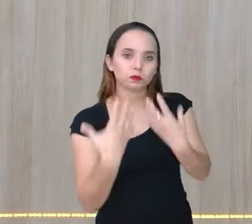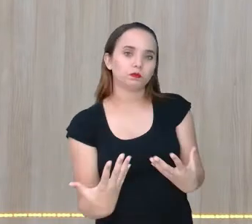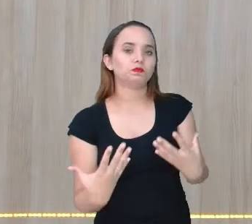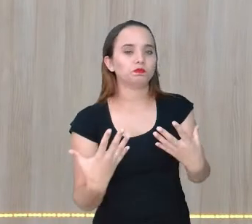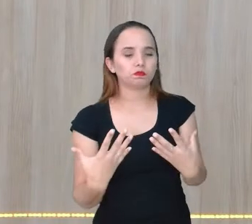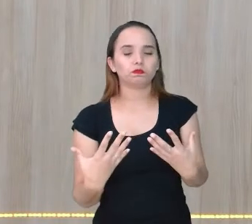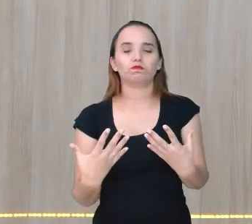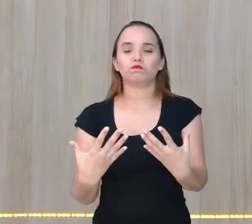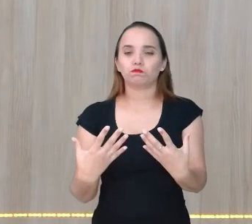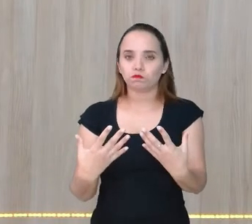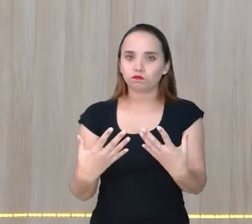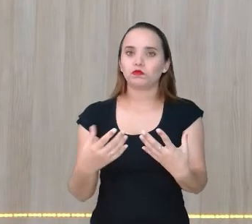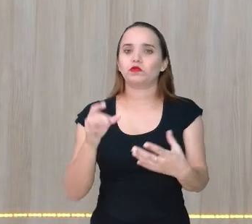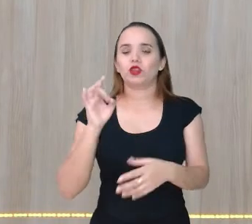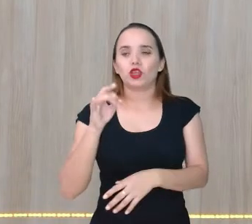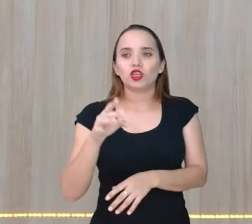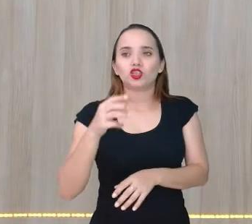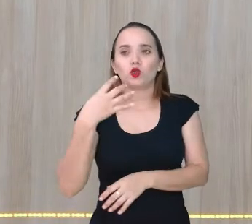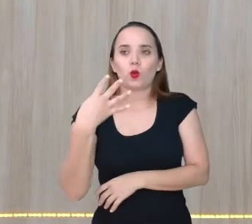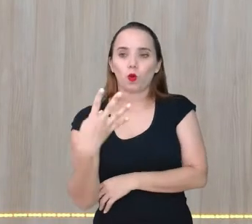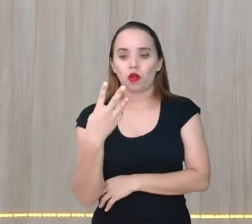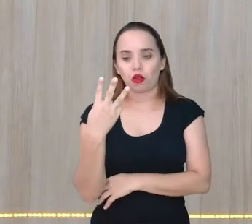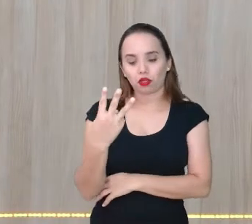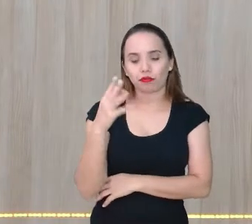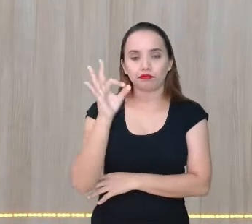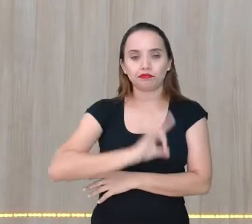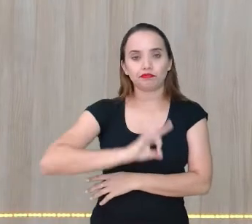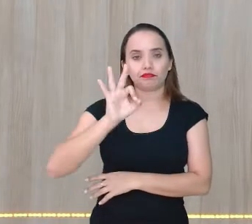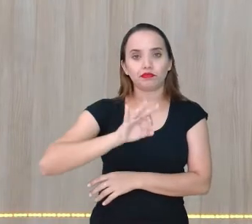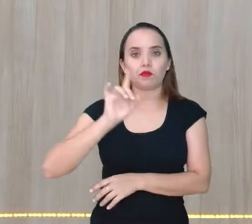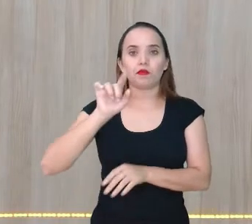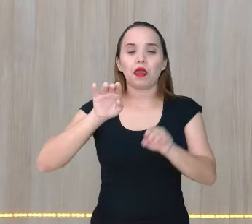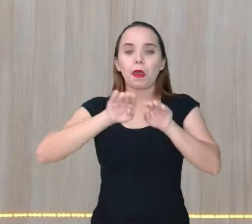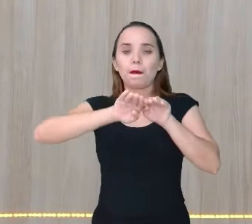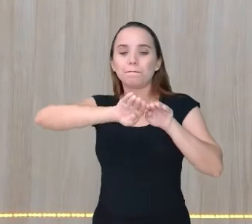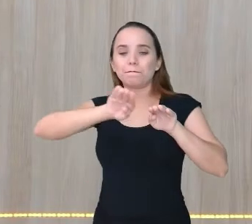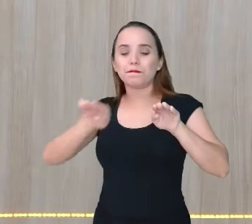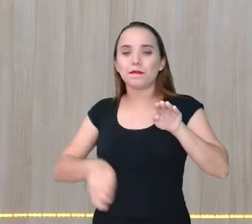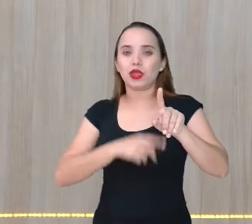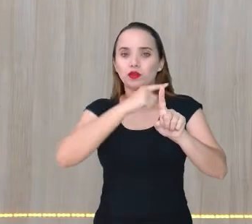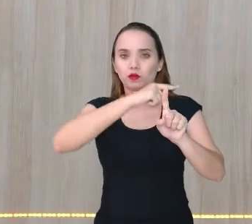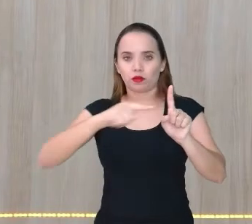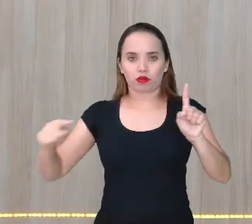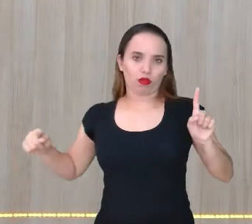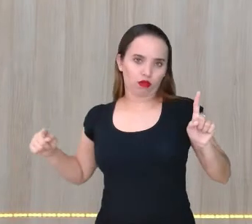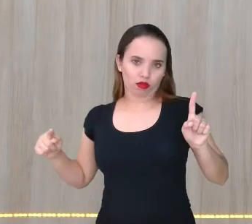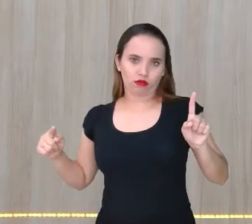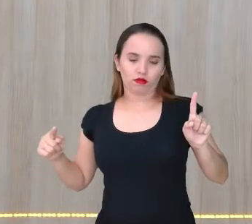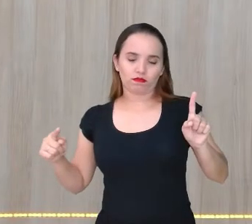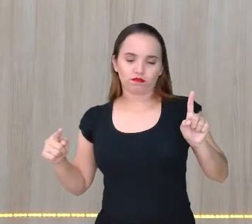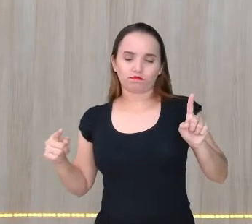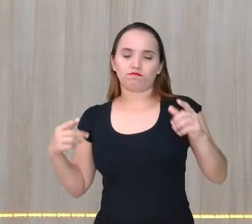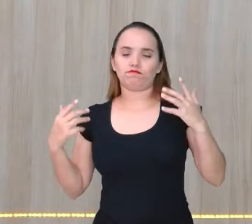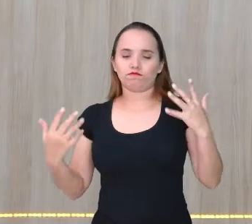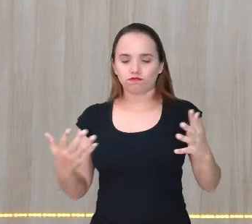43%, gente. Então, menos que a metade é que realmente tem um serviço de abastecimento de água, de saneamento de